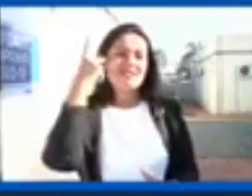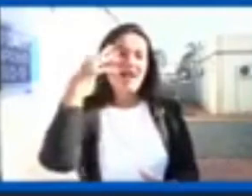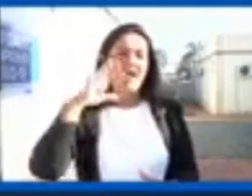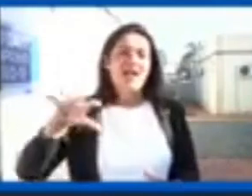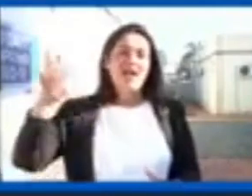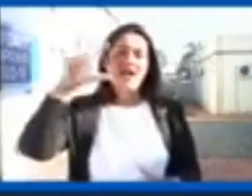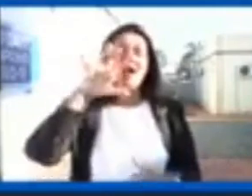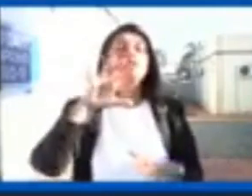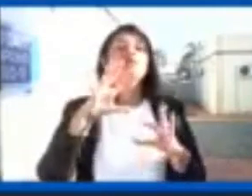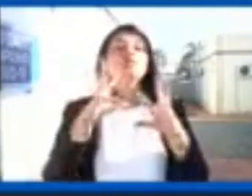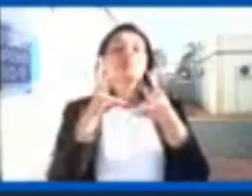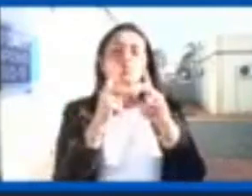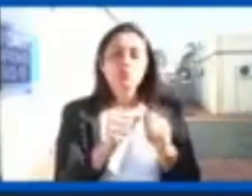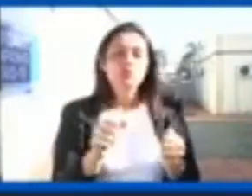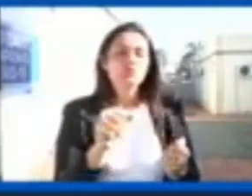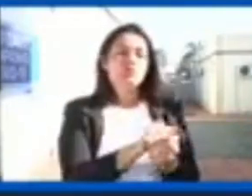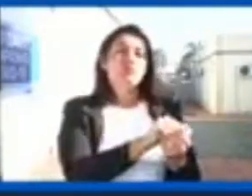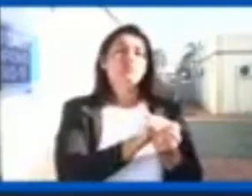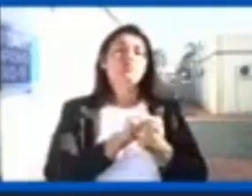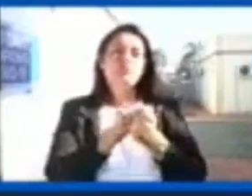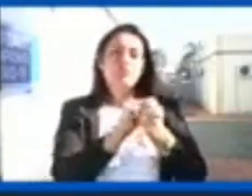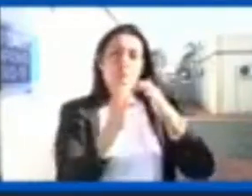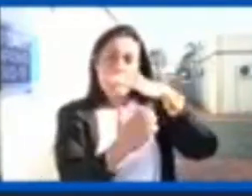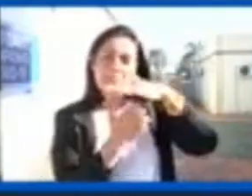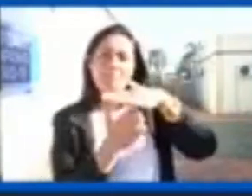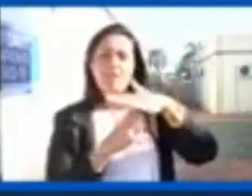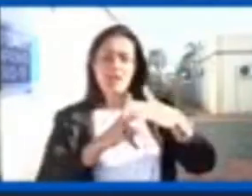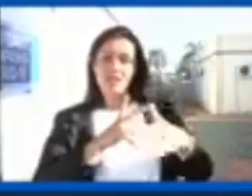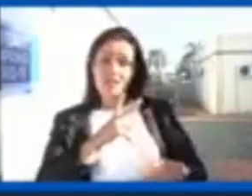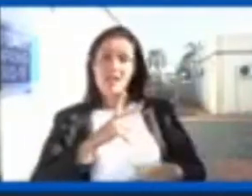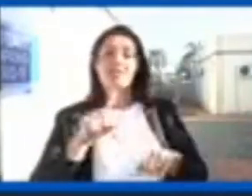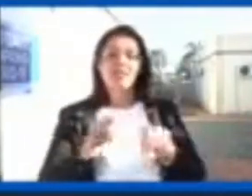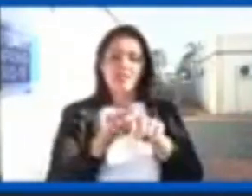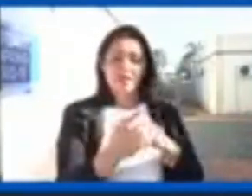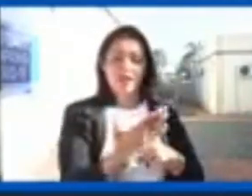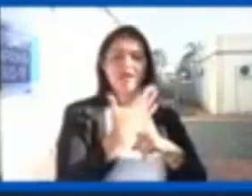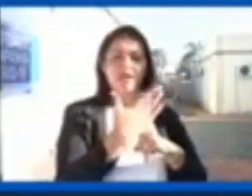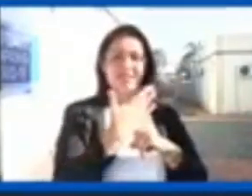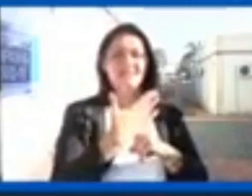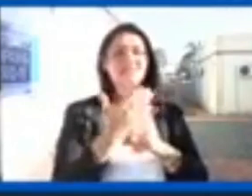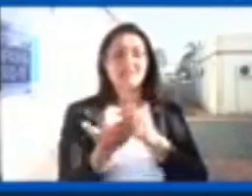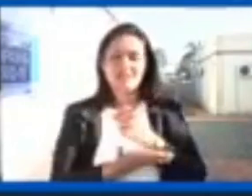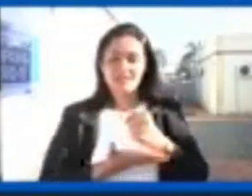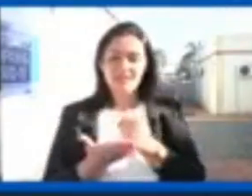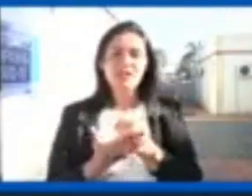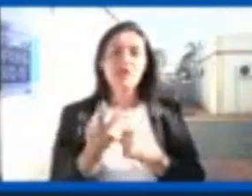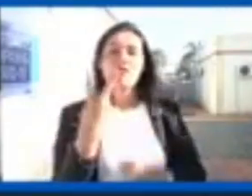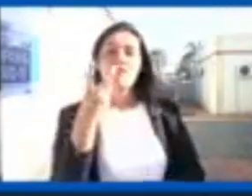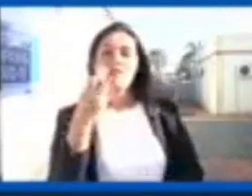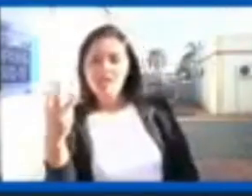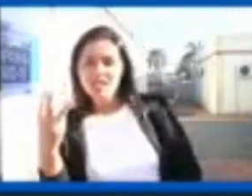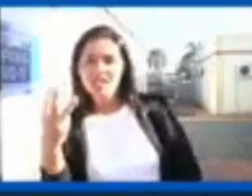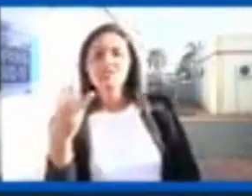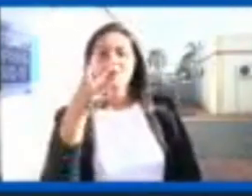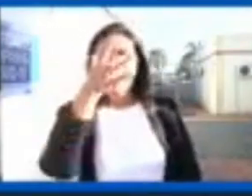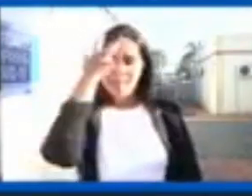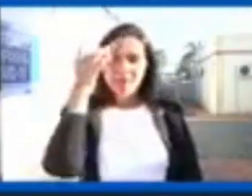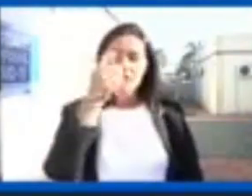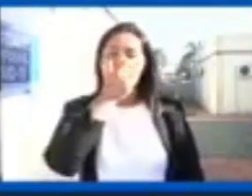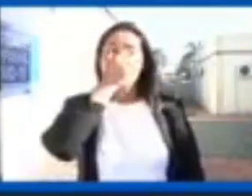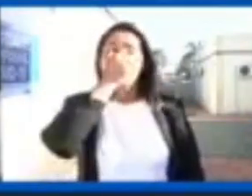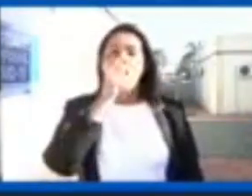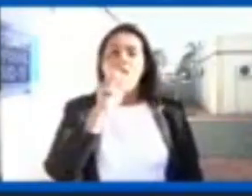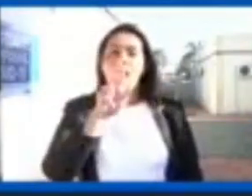iniciativa privada criar essa estrutura na qual teremos 23 leite de assistência